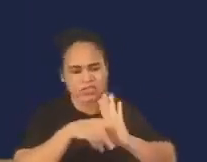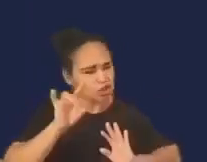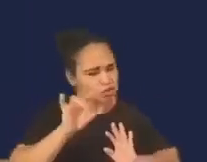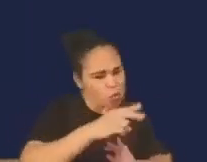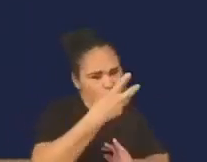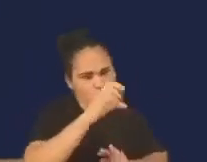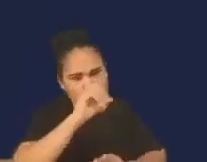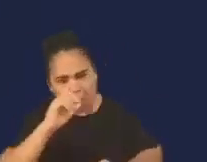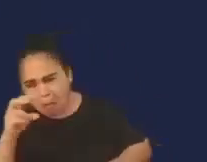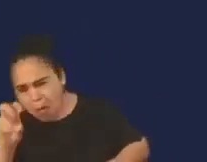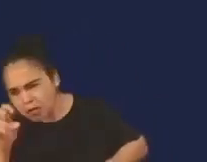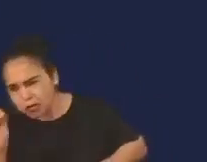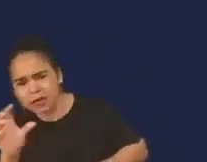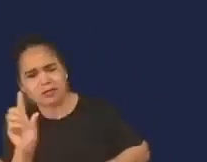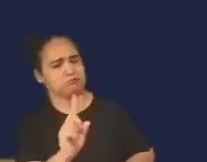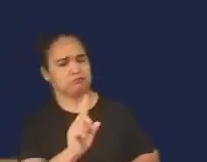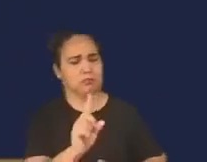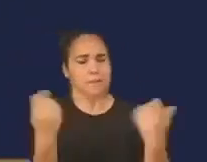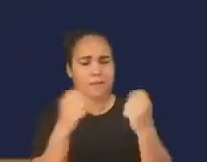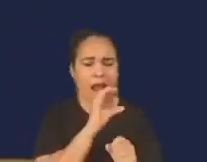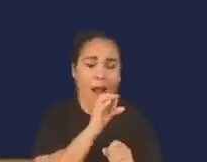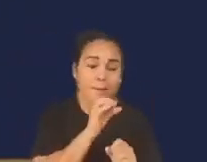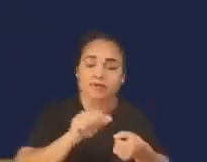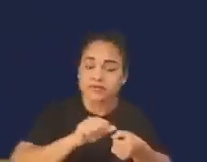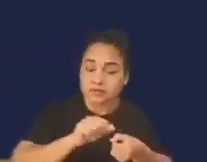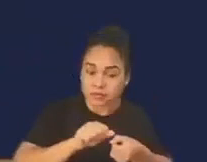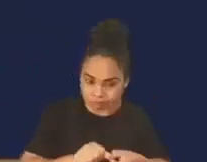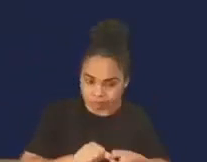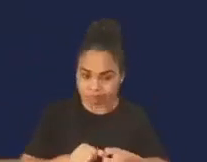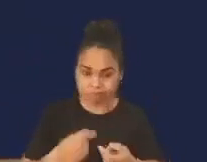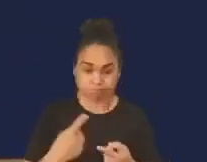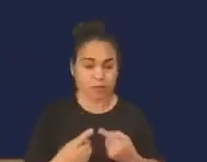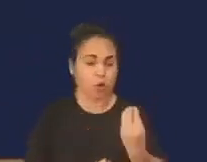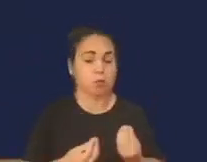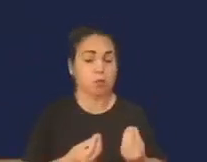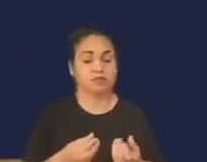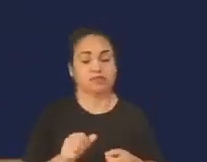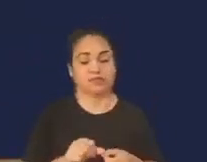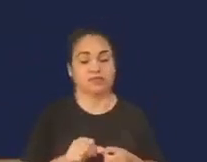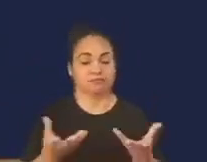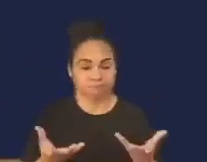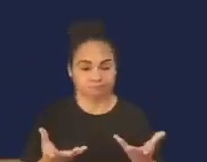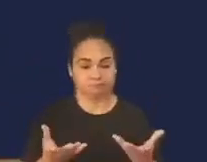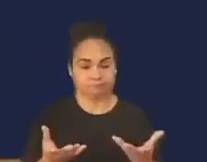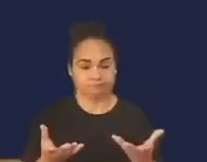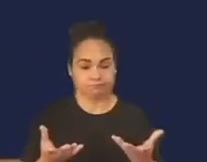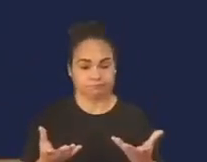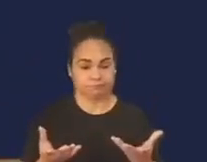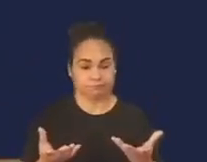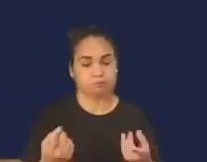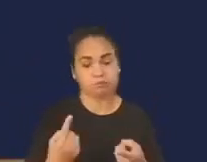maioria dos países e empresas tem divulgado para atingir a neutralidade da emissão, das emissões de